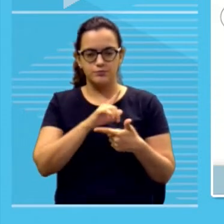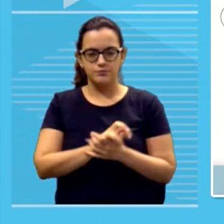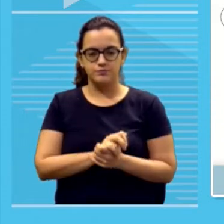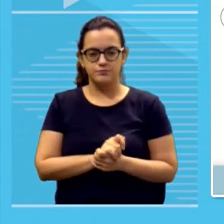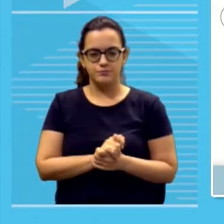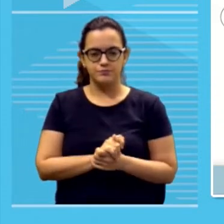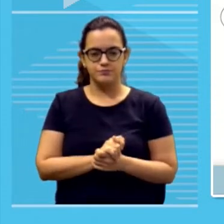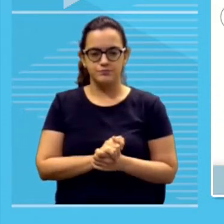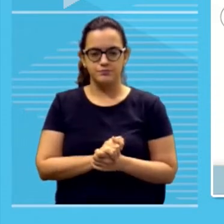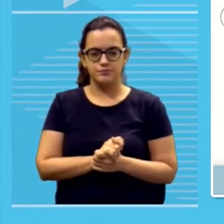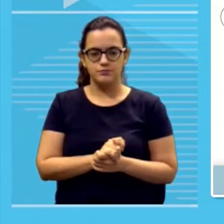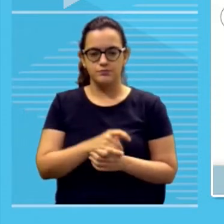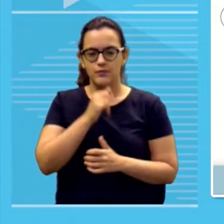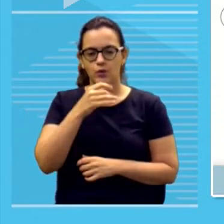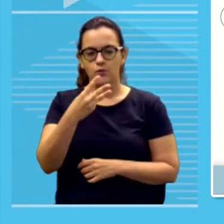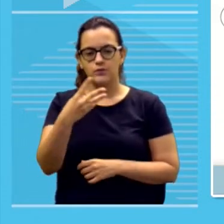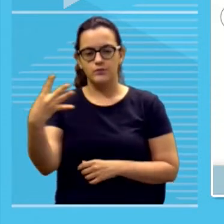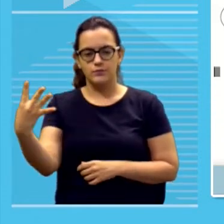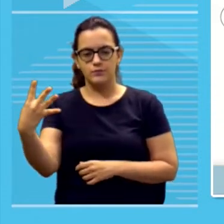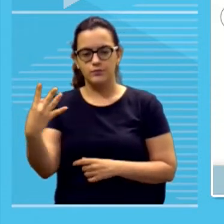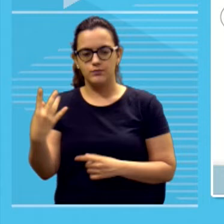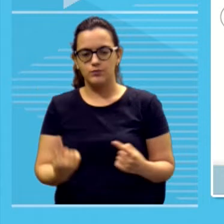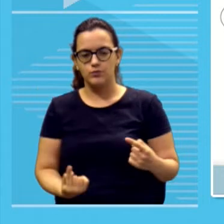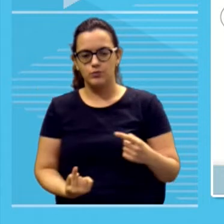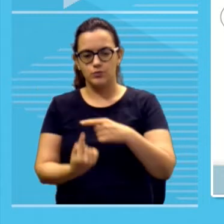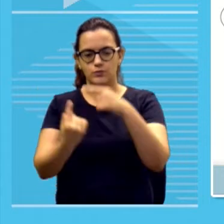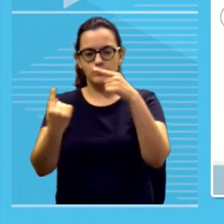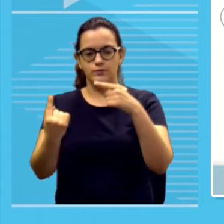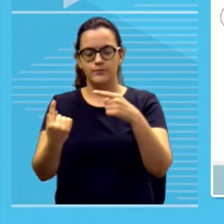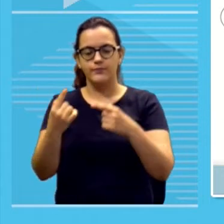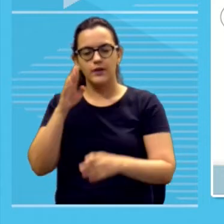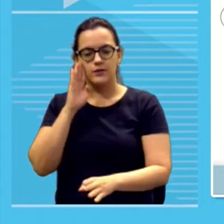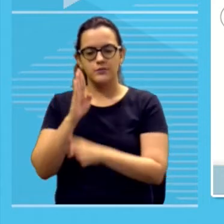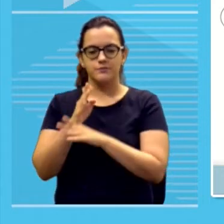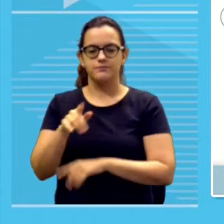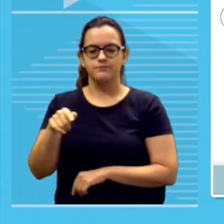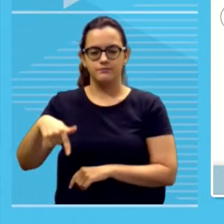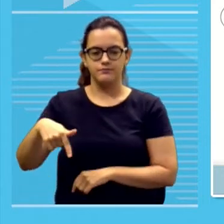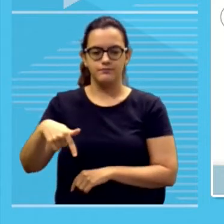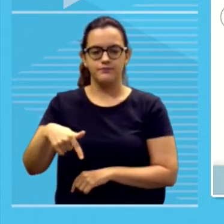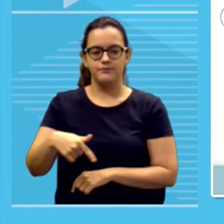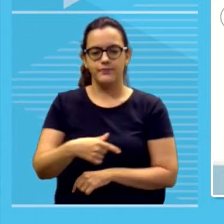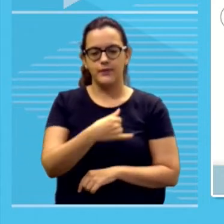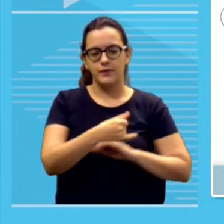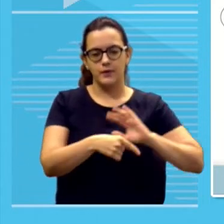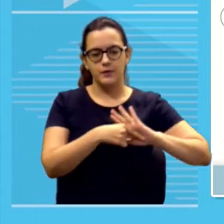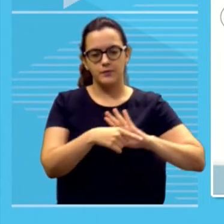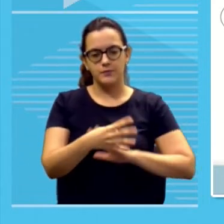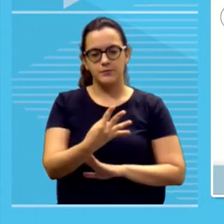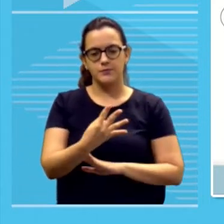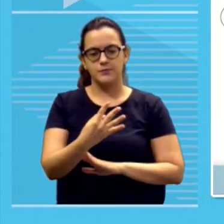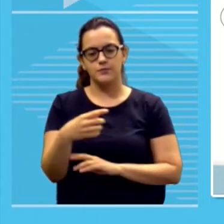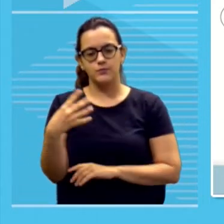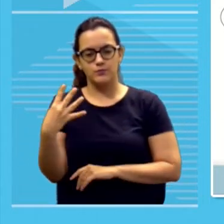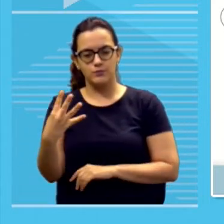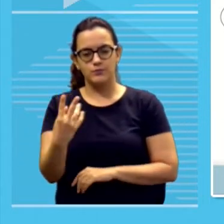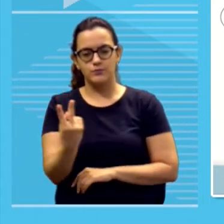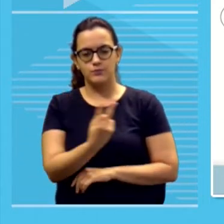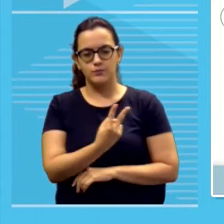vai ser a raiz quadrada de quem o x do ponto q é 3